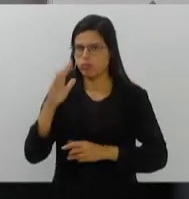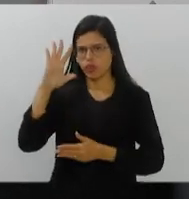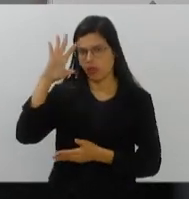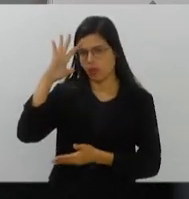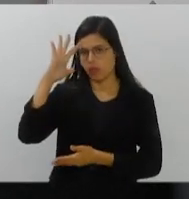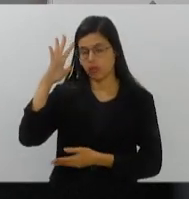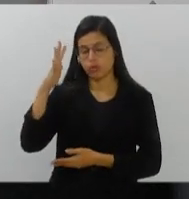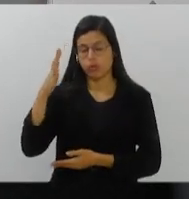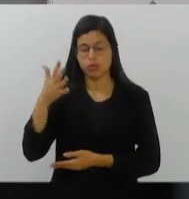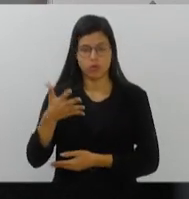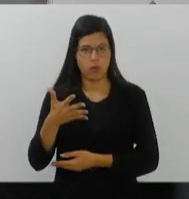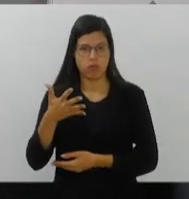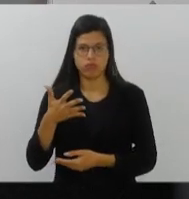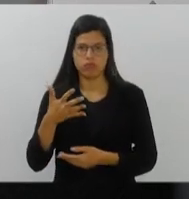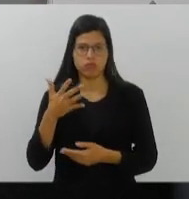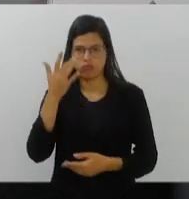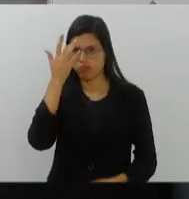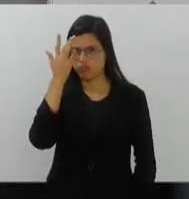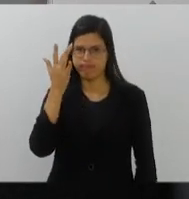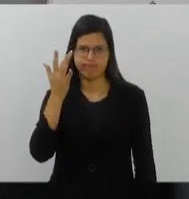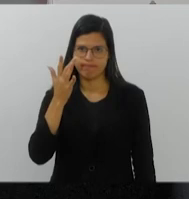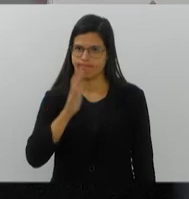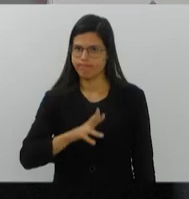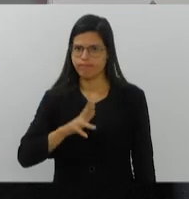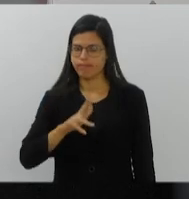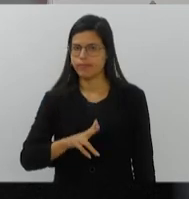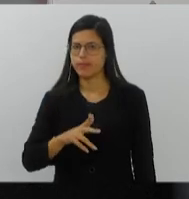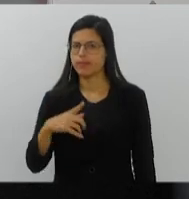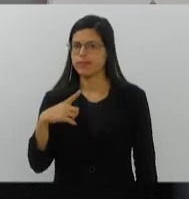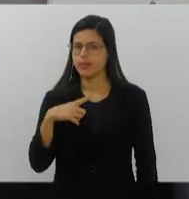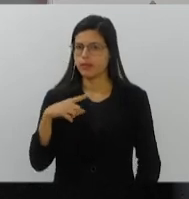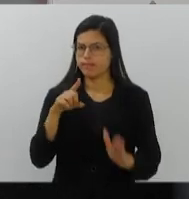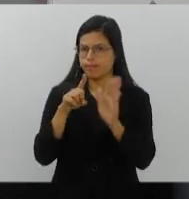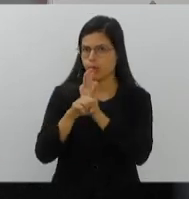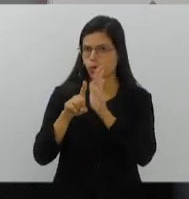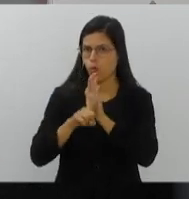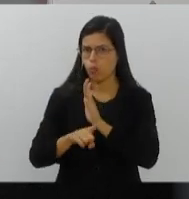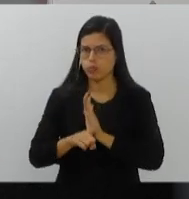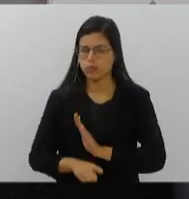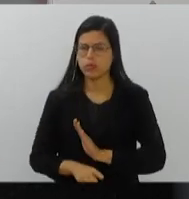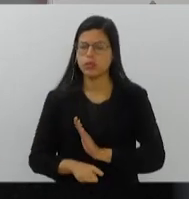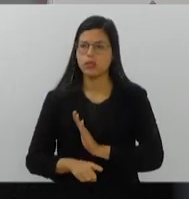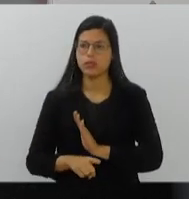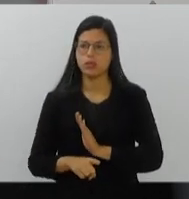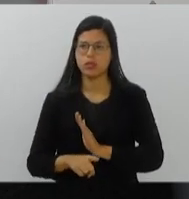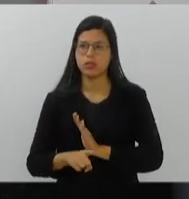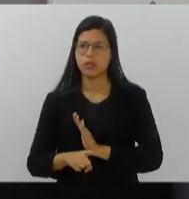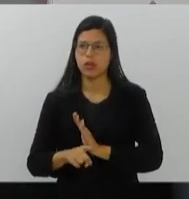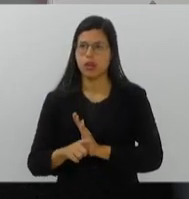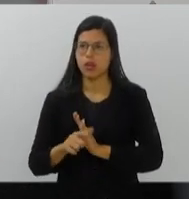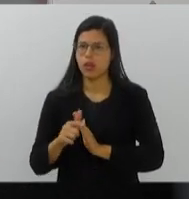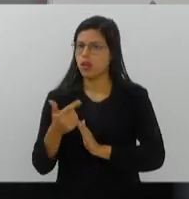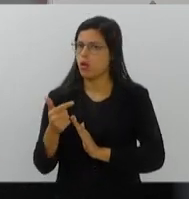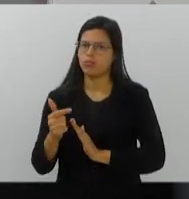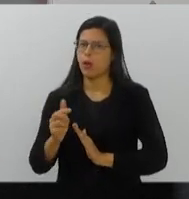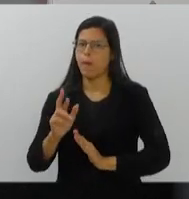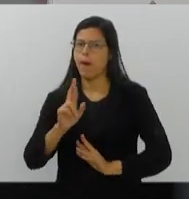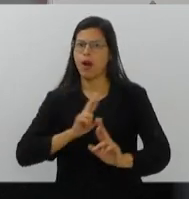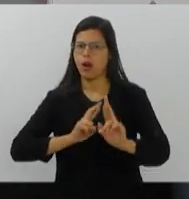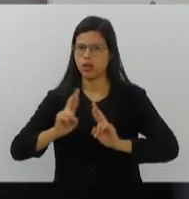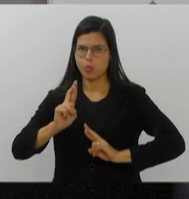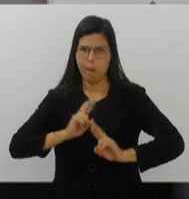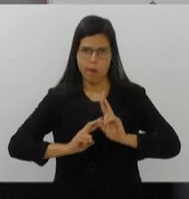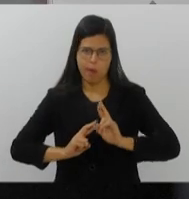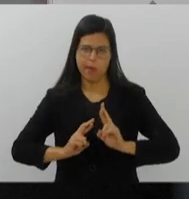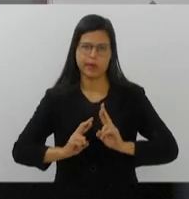fácil, nós temos muitas perguntas e não temos muitas respostas, essa é a